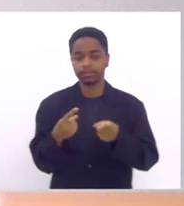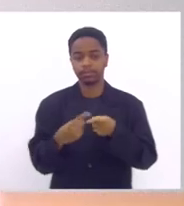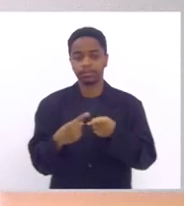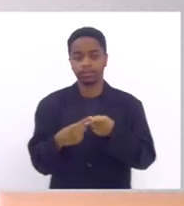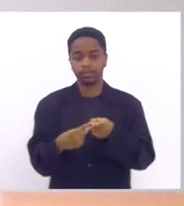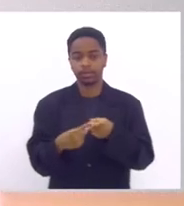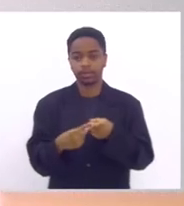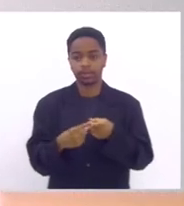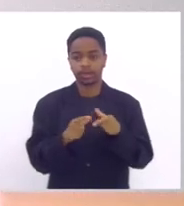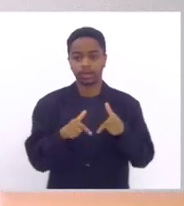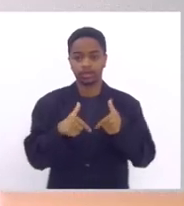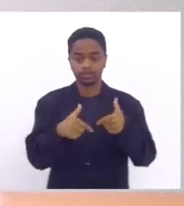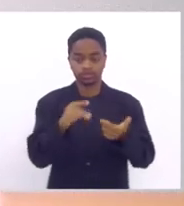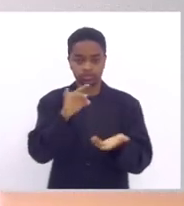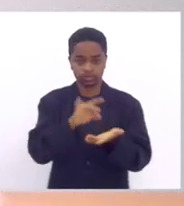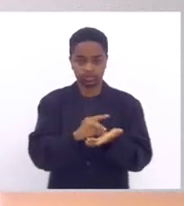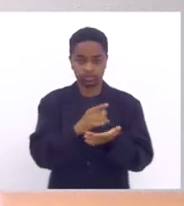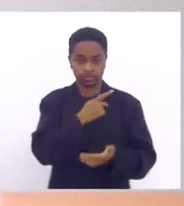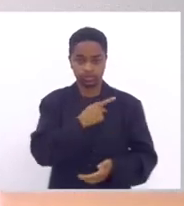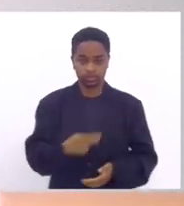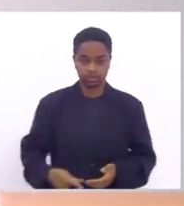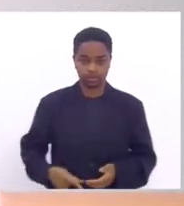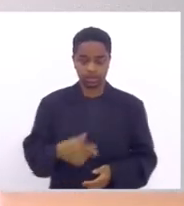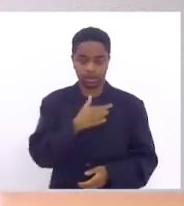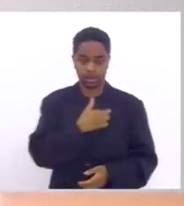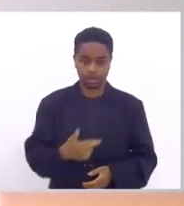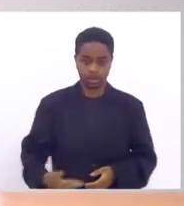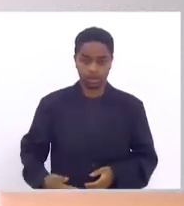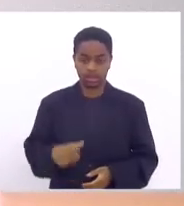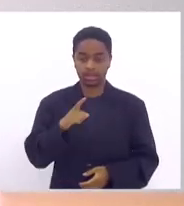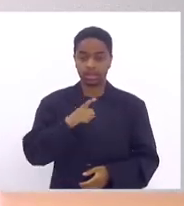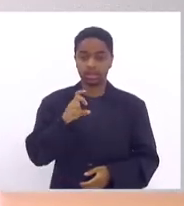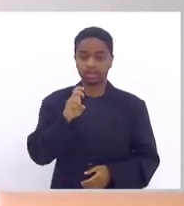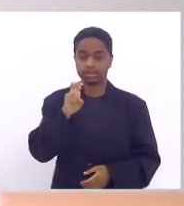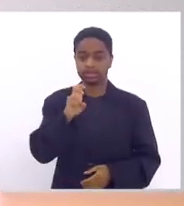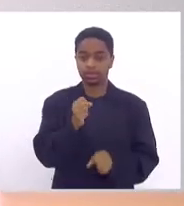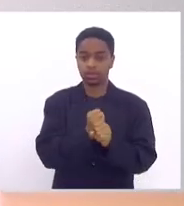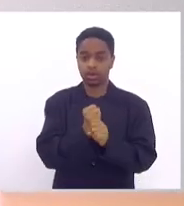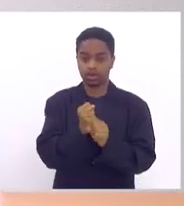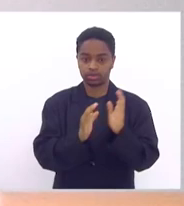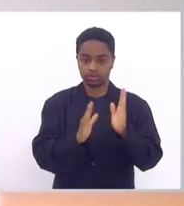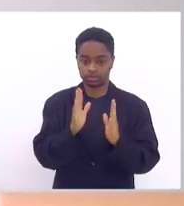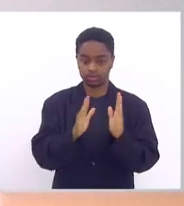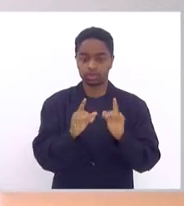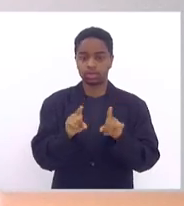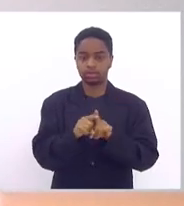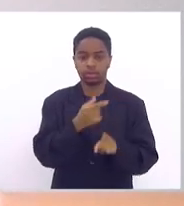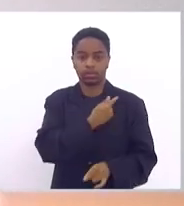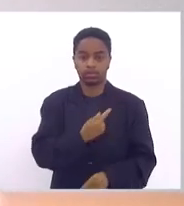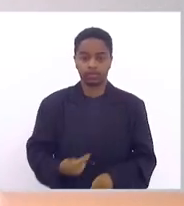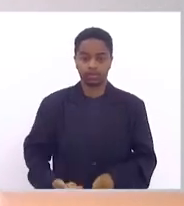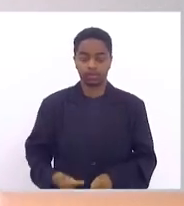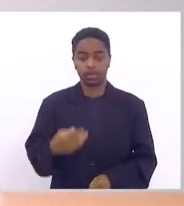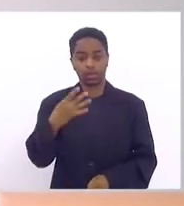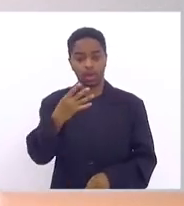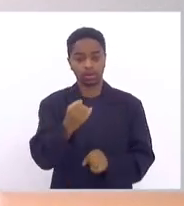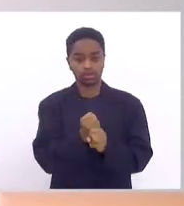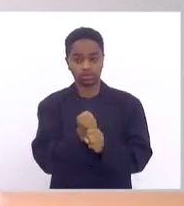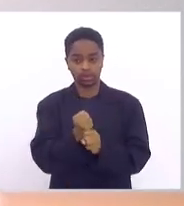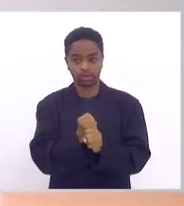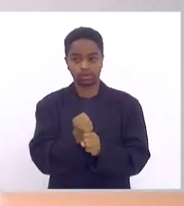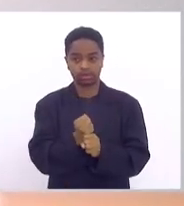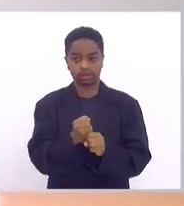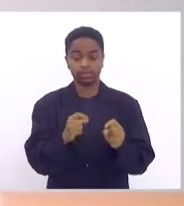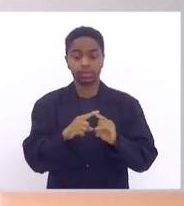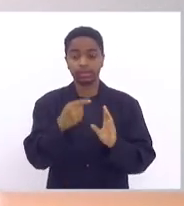originário do presidente da república na c88 era de 5 anos do governador era de quatro se escreveram que o Mandato do governador era